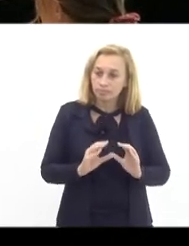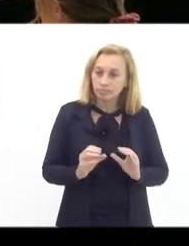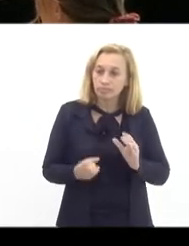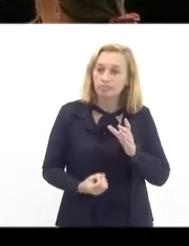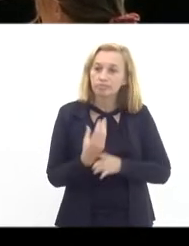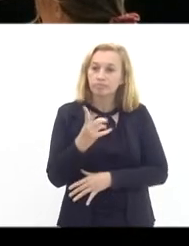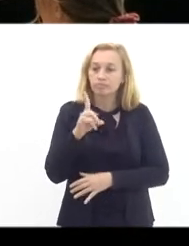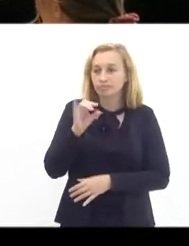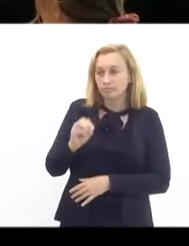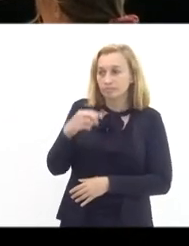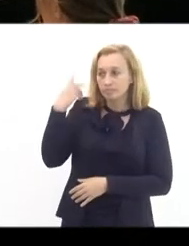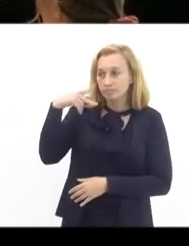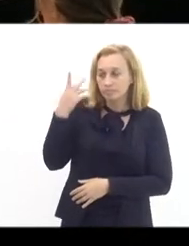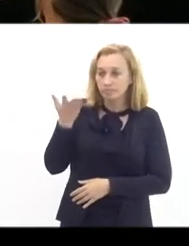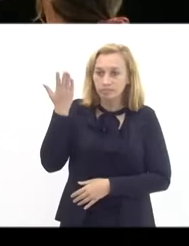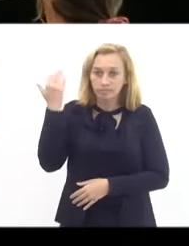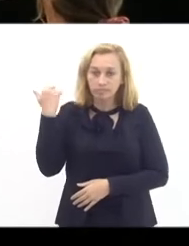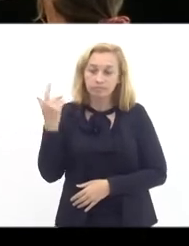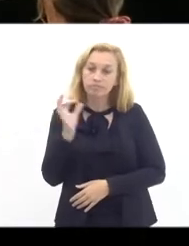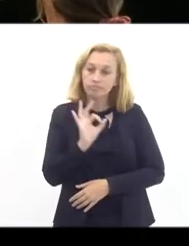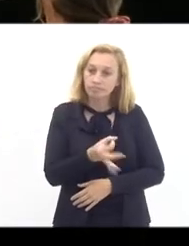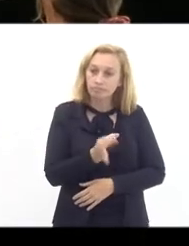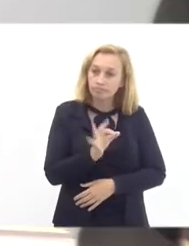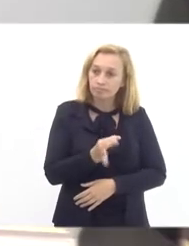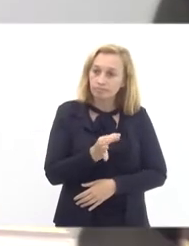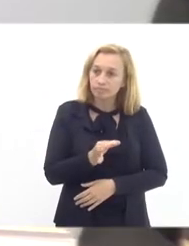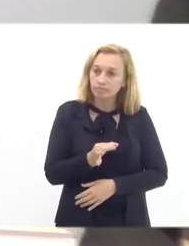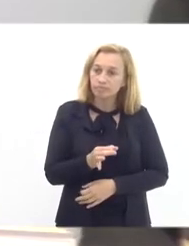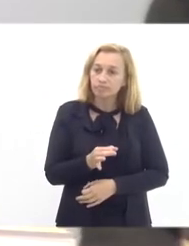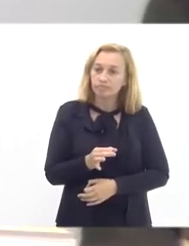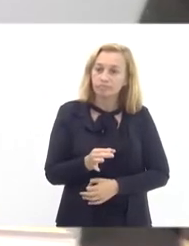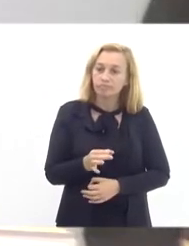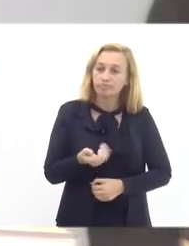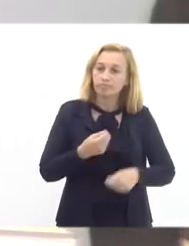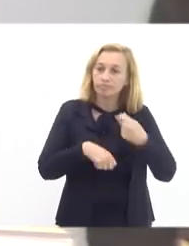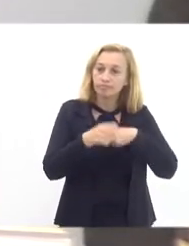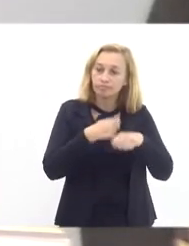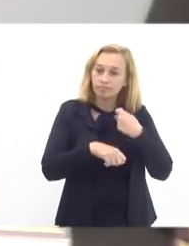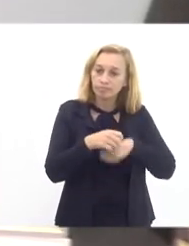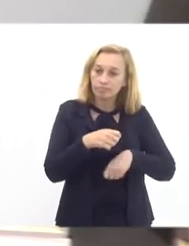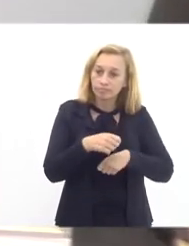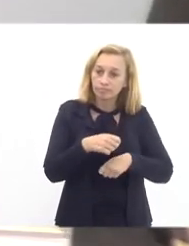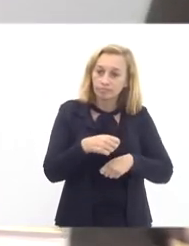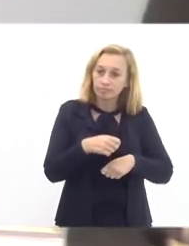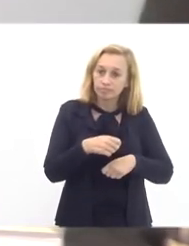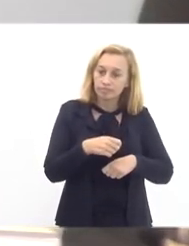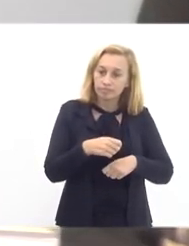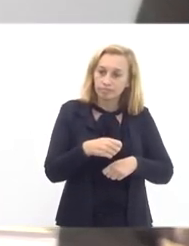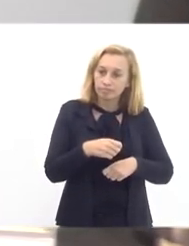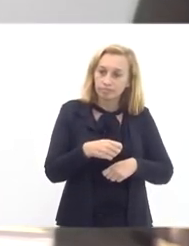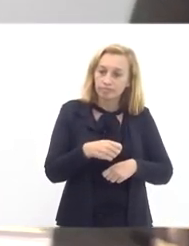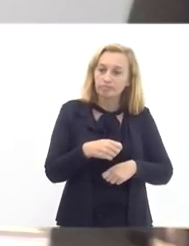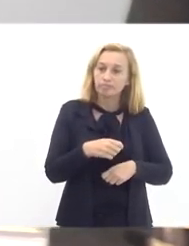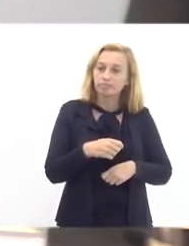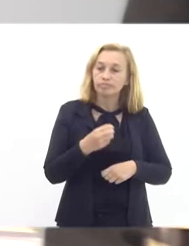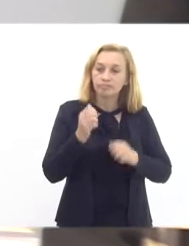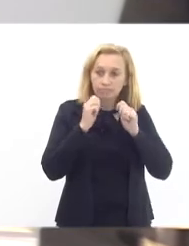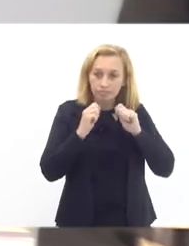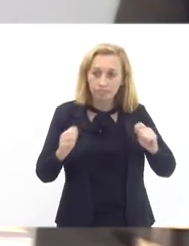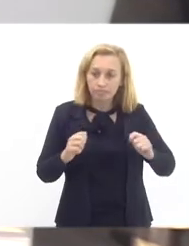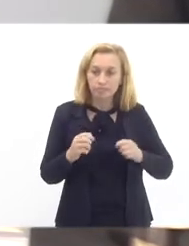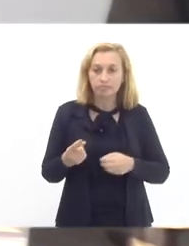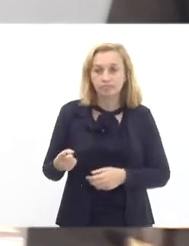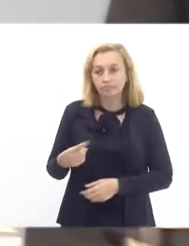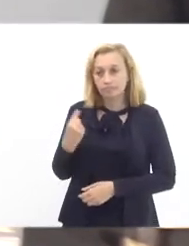que o Diego era vereador. E, gentilmente, ele passou a administração dessa página, dos assessores dele, para a gente,